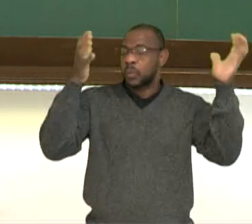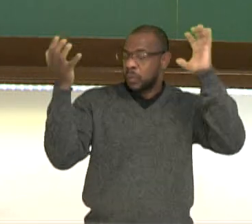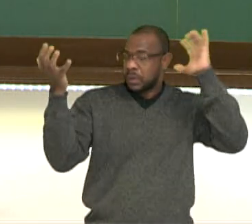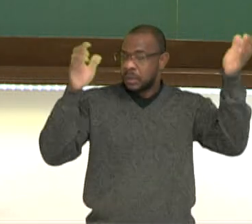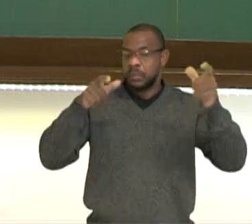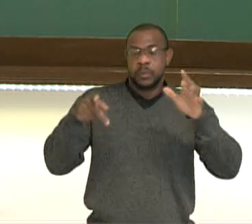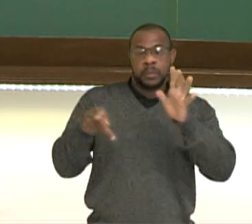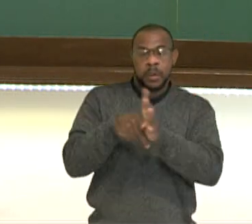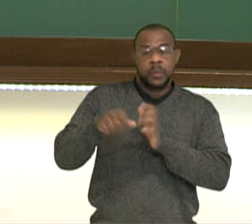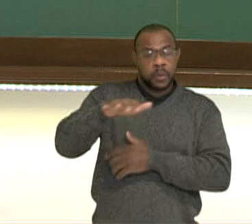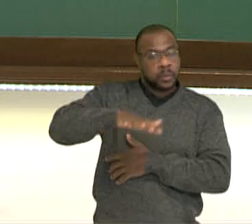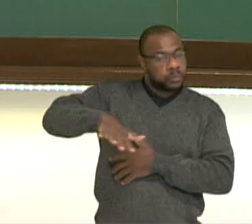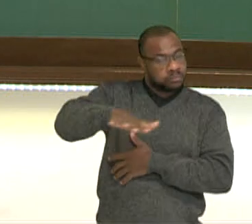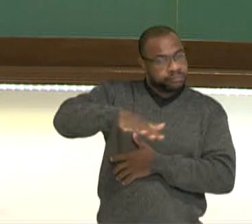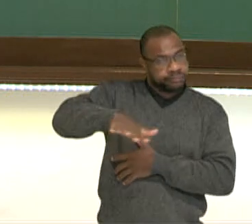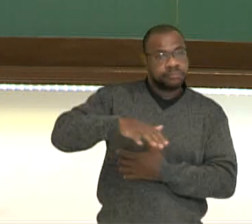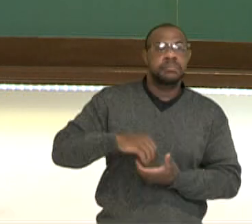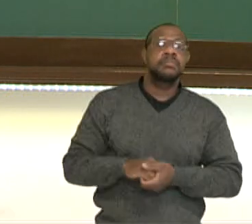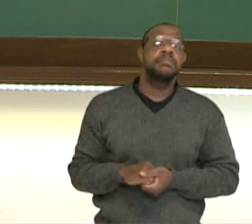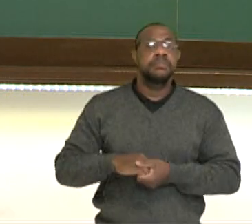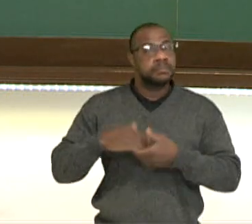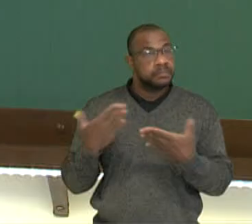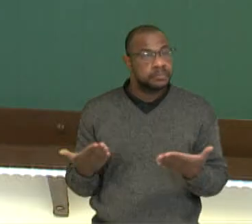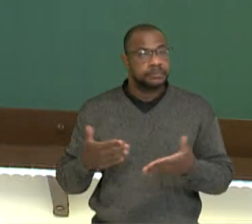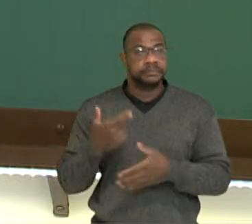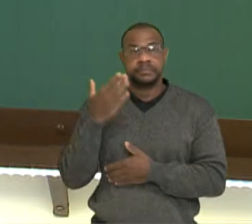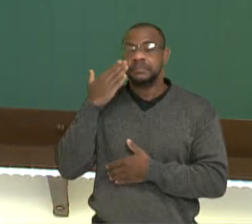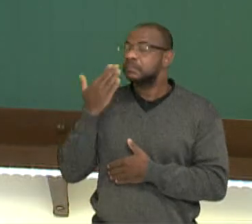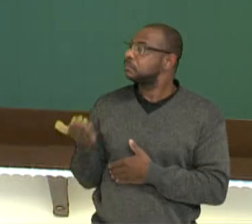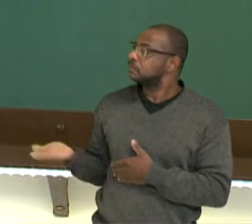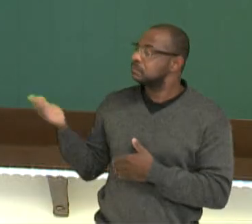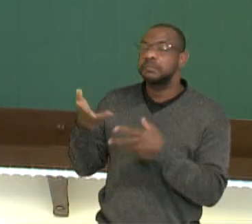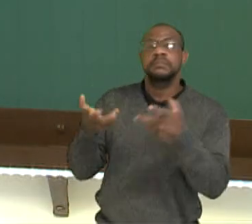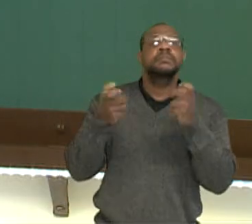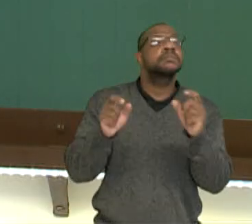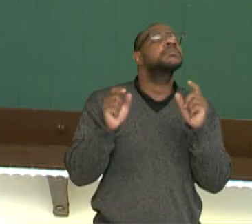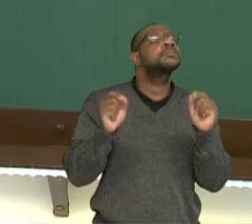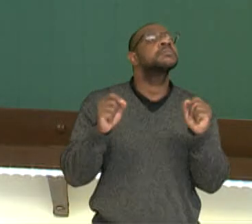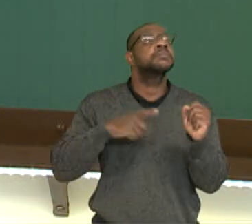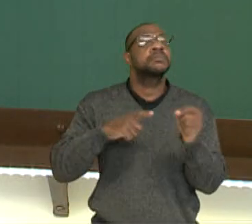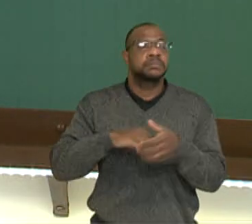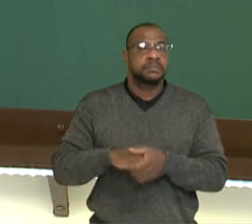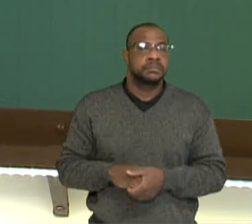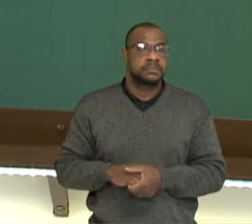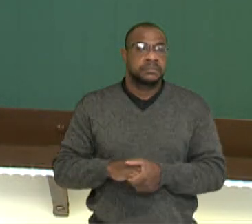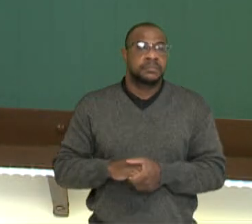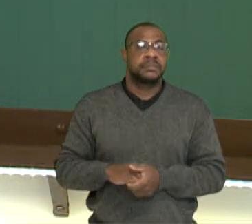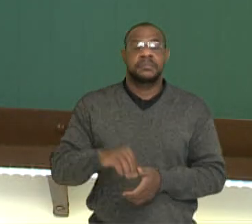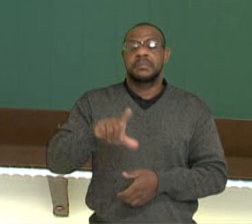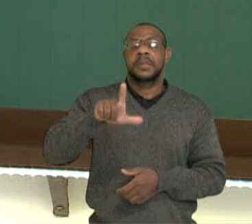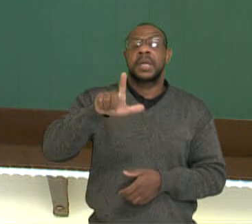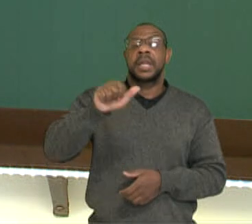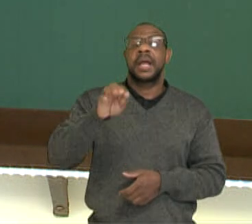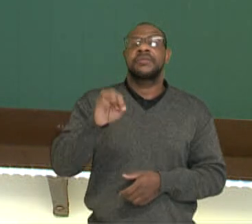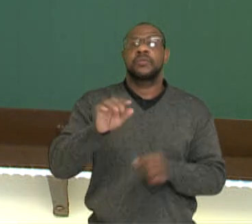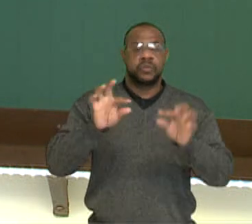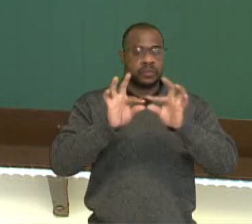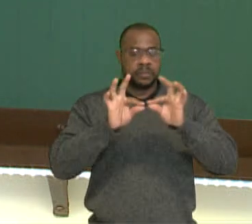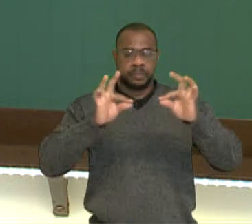daquela região em especial. Aqui, ó, a gente vai perceber ó, que nas latitudes superiores a 60